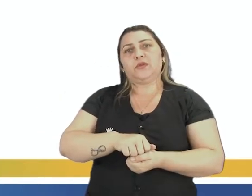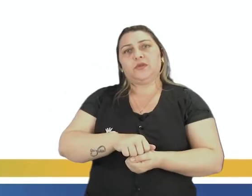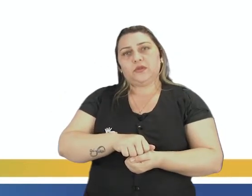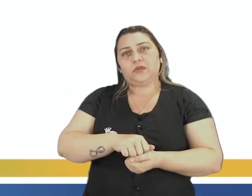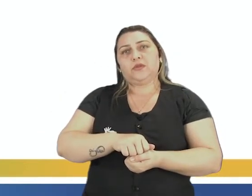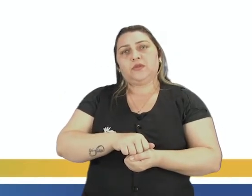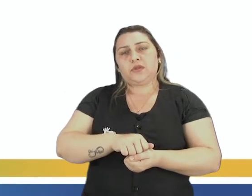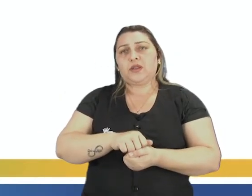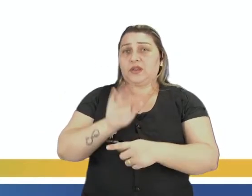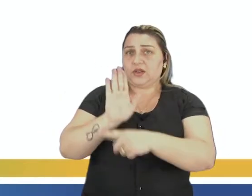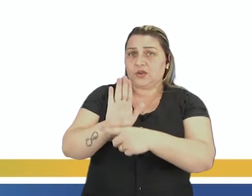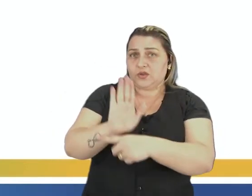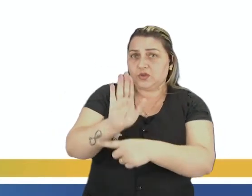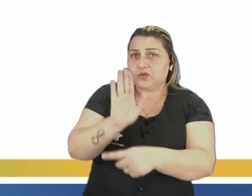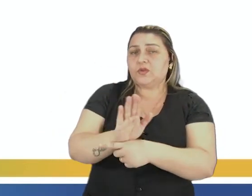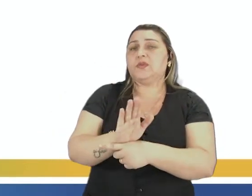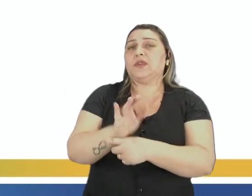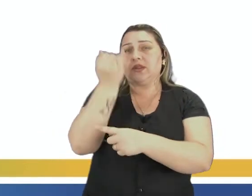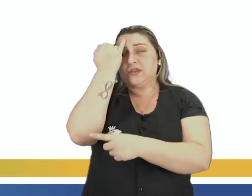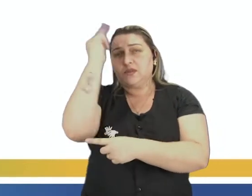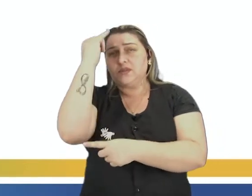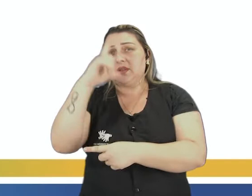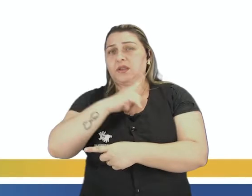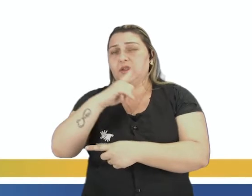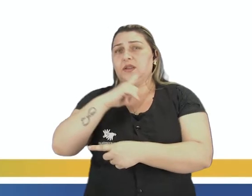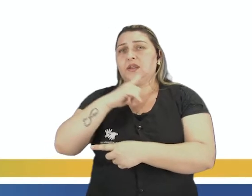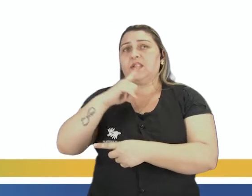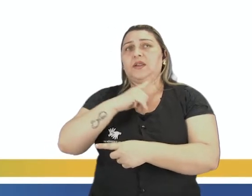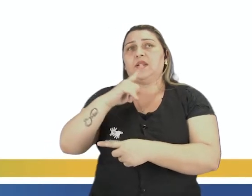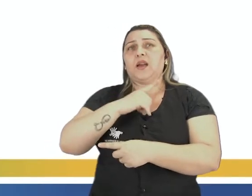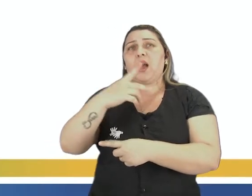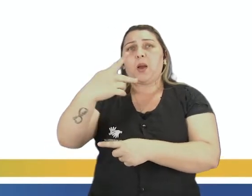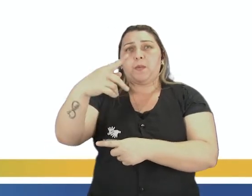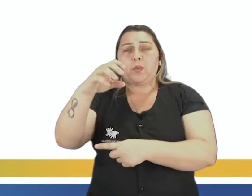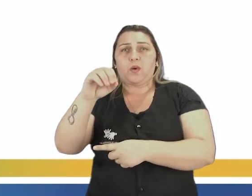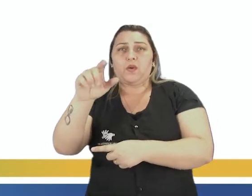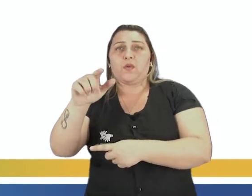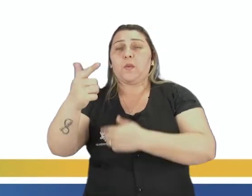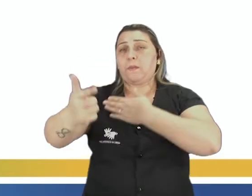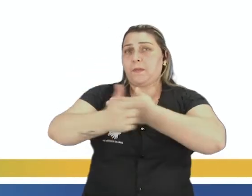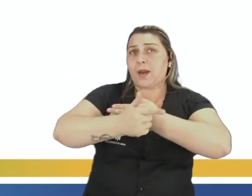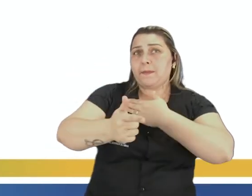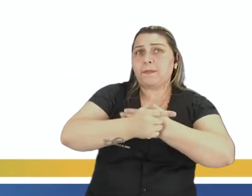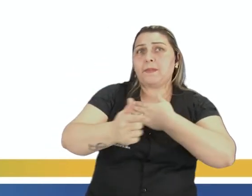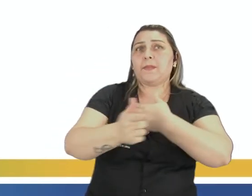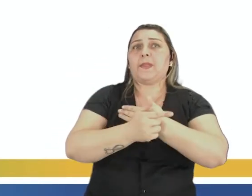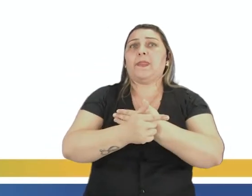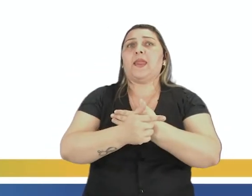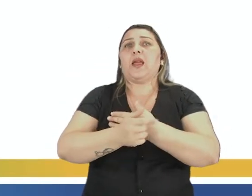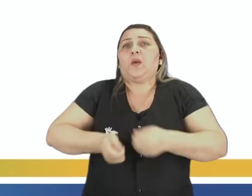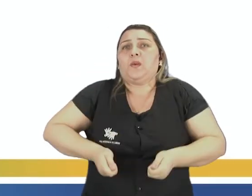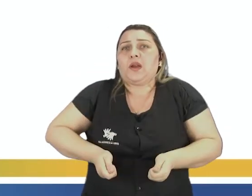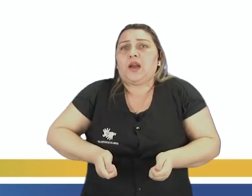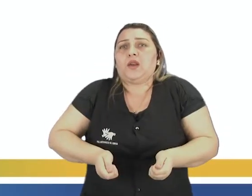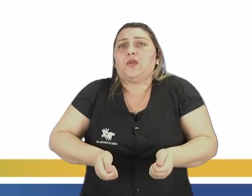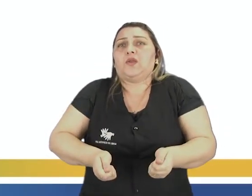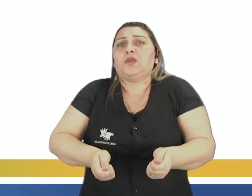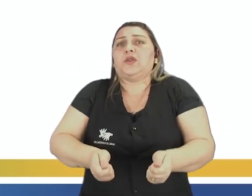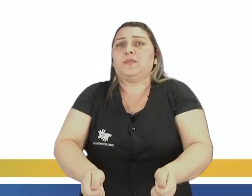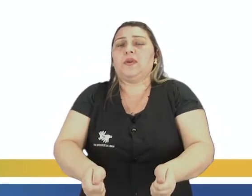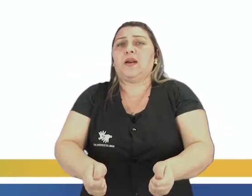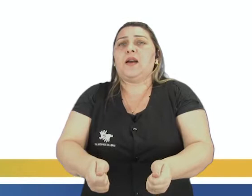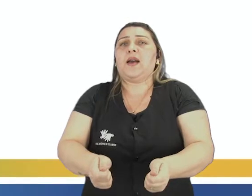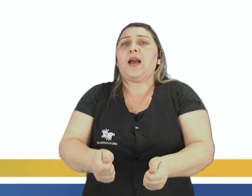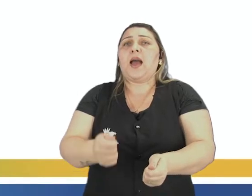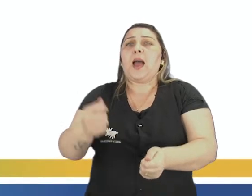dessas contribuições, dessas invenções, nós temos a pólvora, nós temos o papel, nós temos o carrinho de mão, nós temos